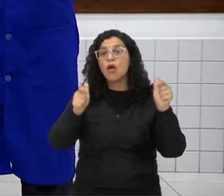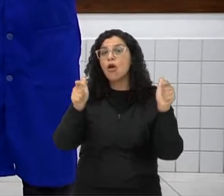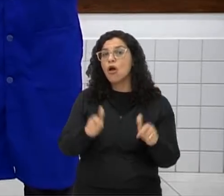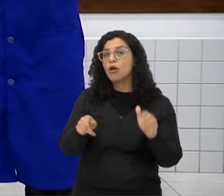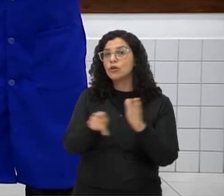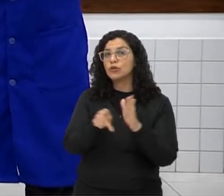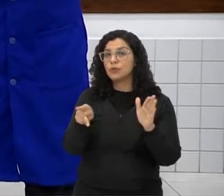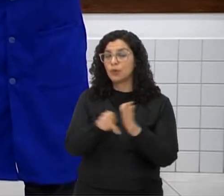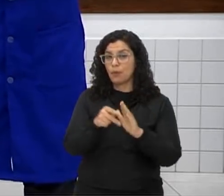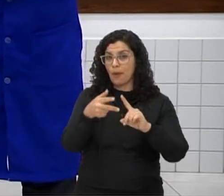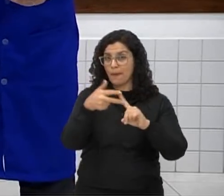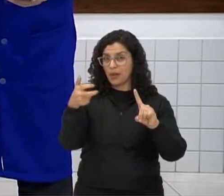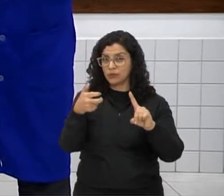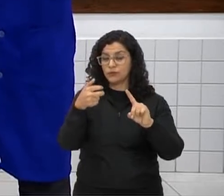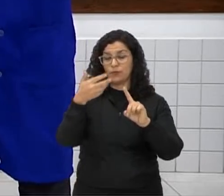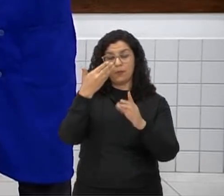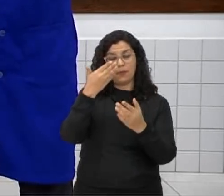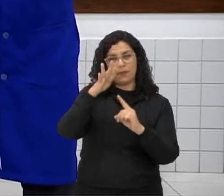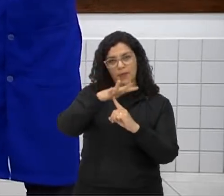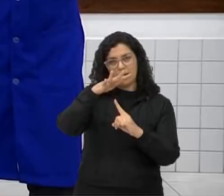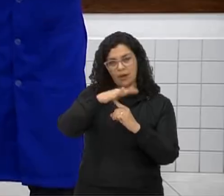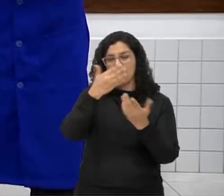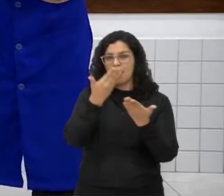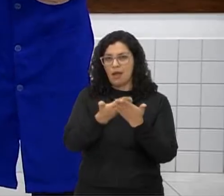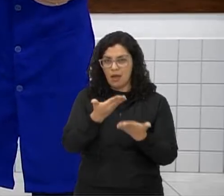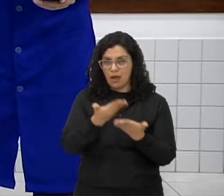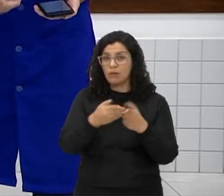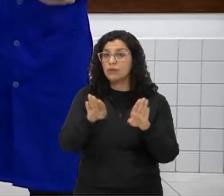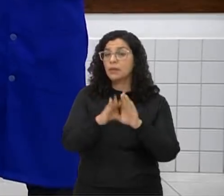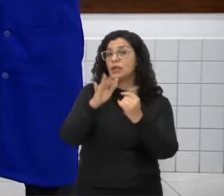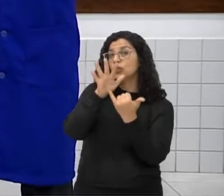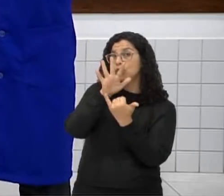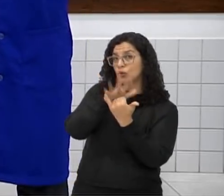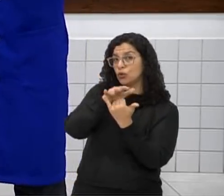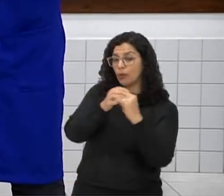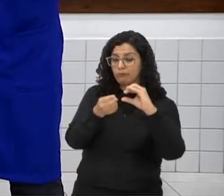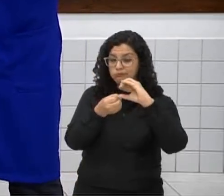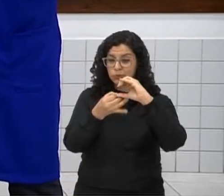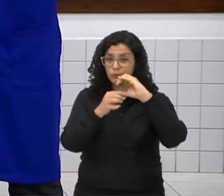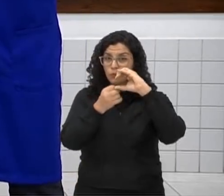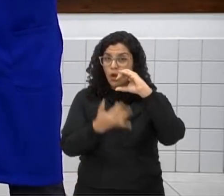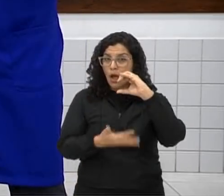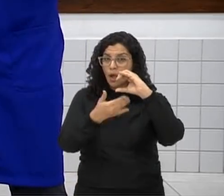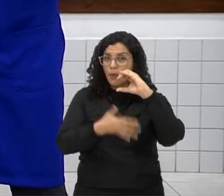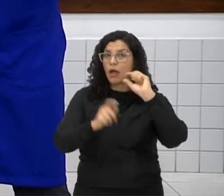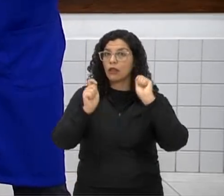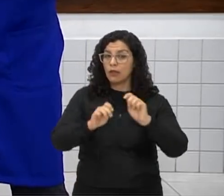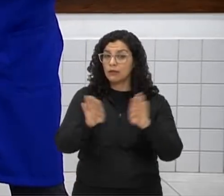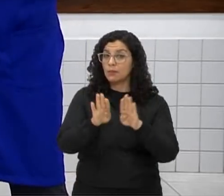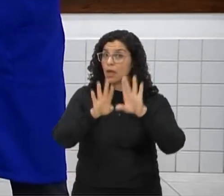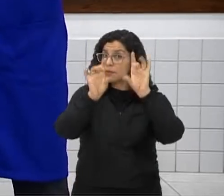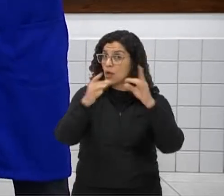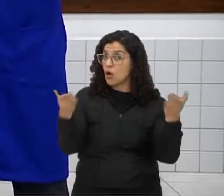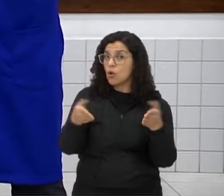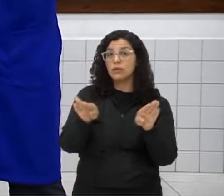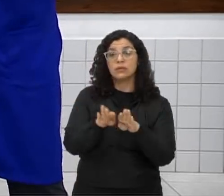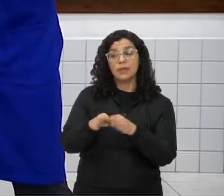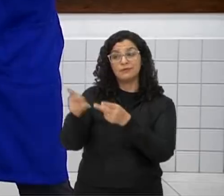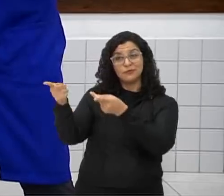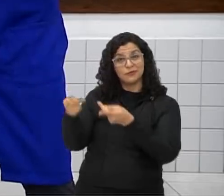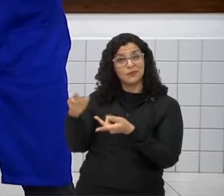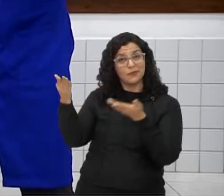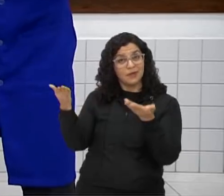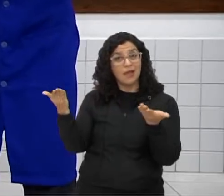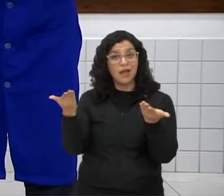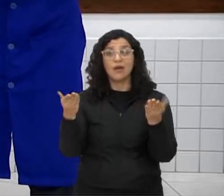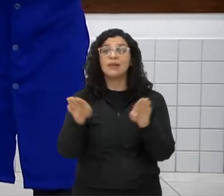do aplicativo do Aula Paraná e também pelo YouTube. E para essa aula ficar mais especial ainda, eu trouxe aqui